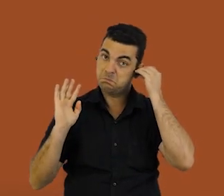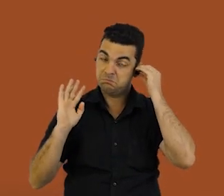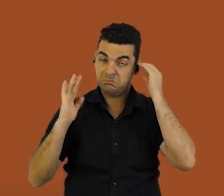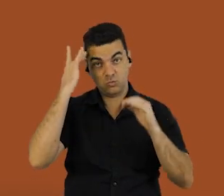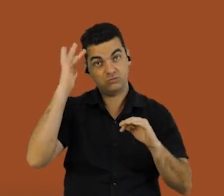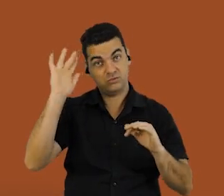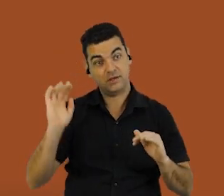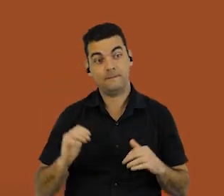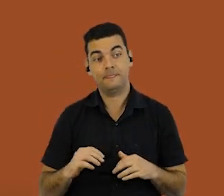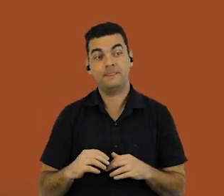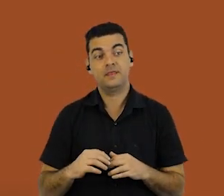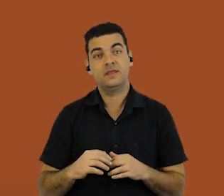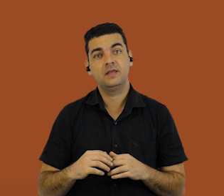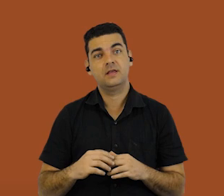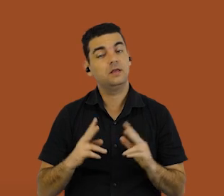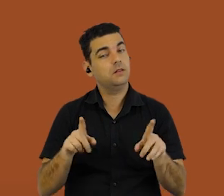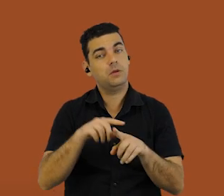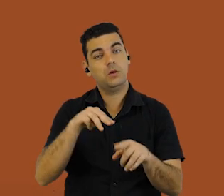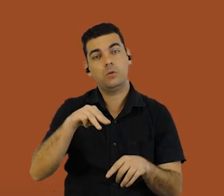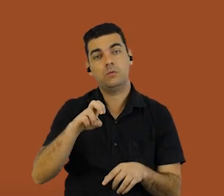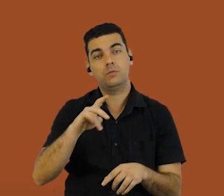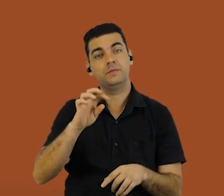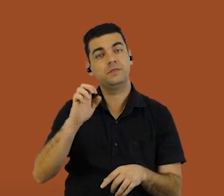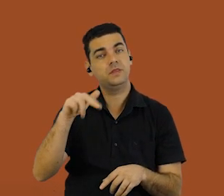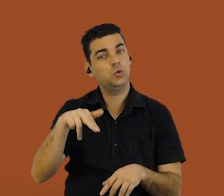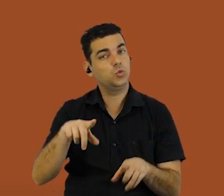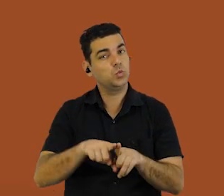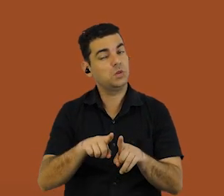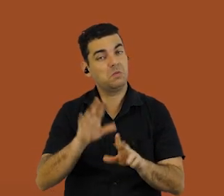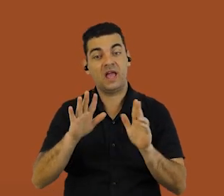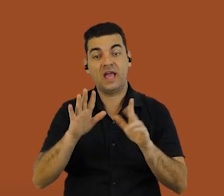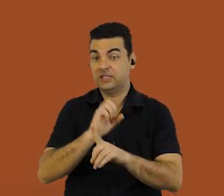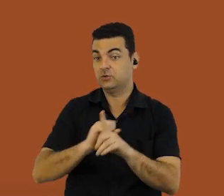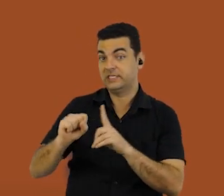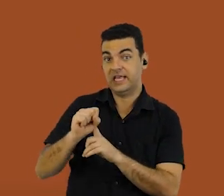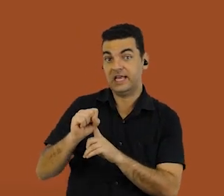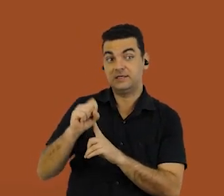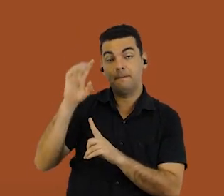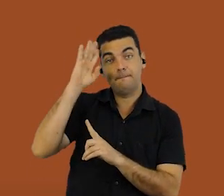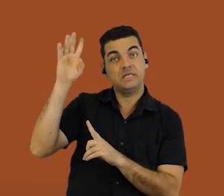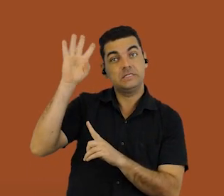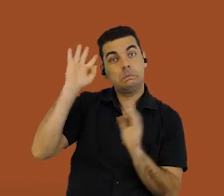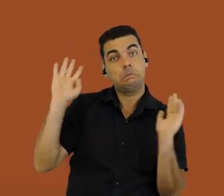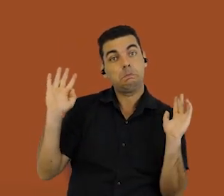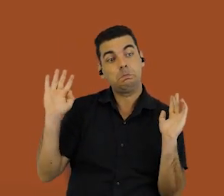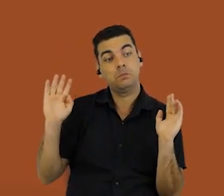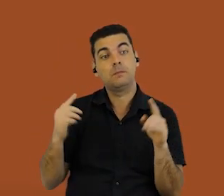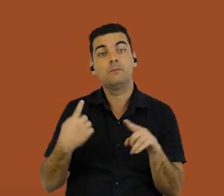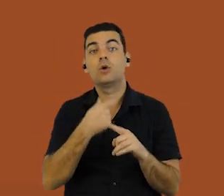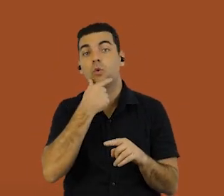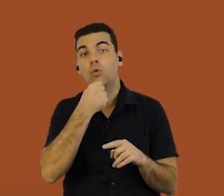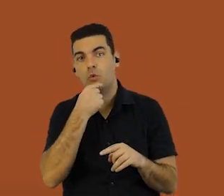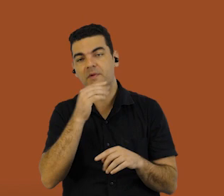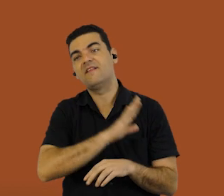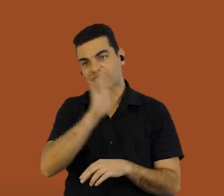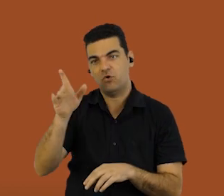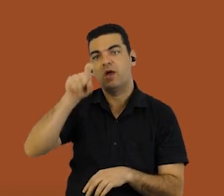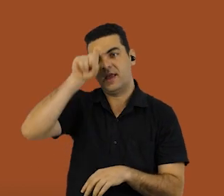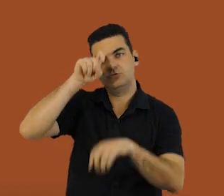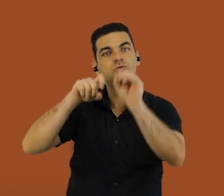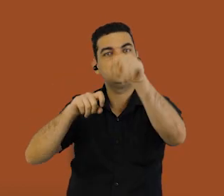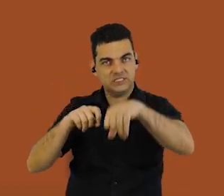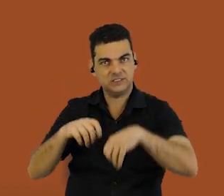Pitágoras... Como Newton se apropriou de muita coisa, né? A sociedade pitagórica, o Pitágoras esteve no